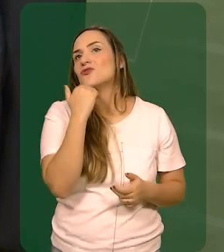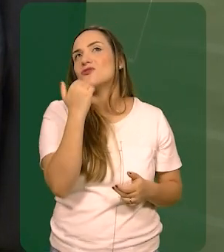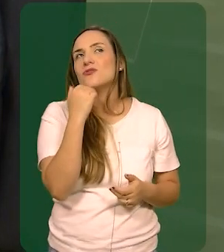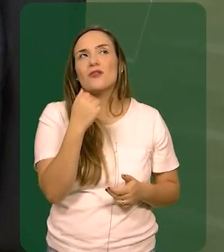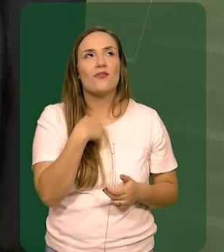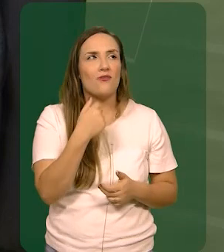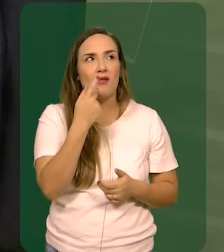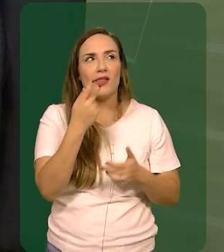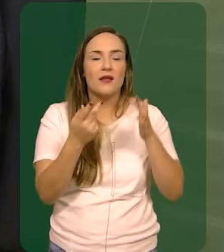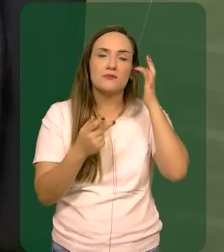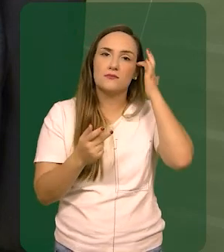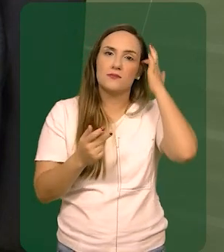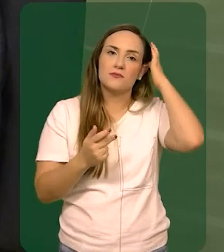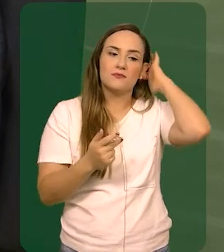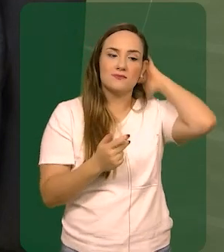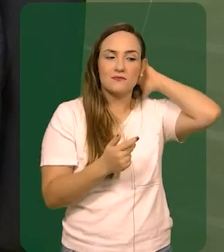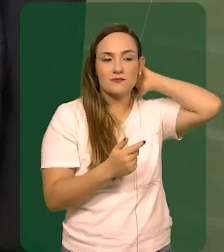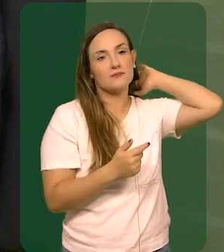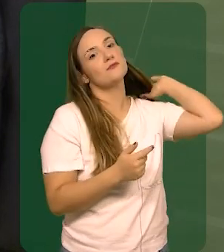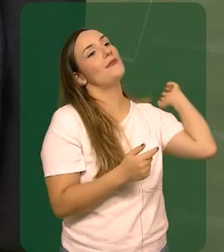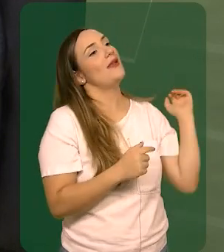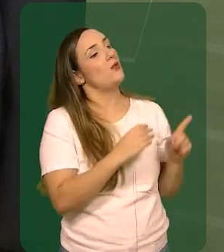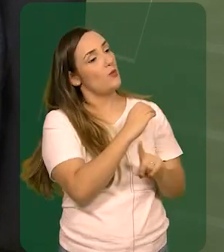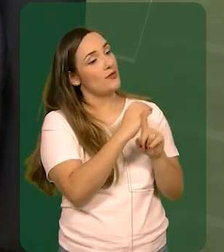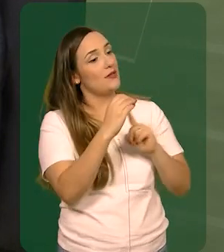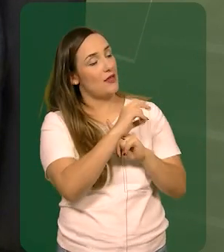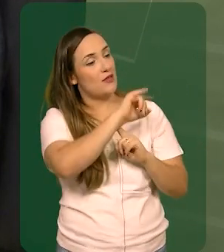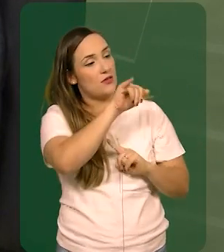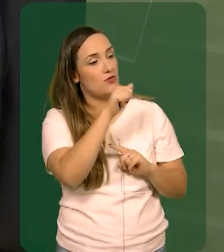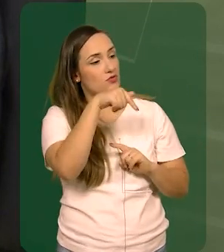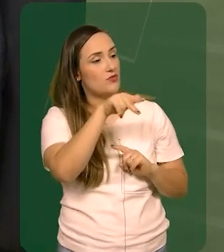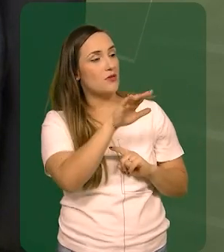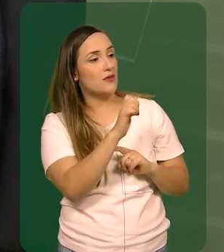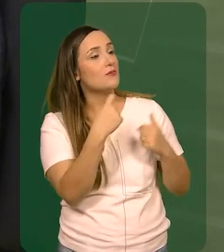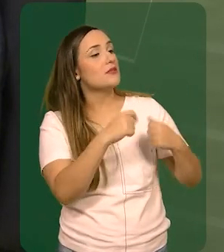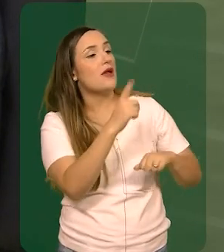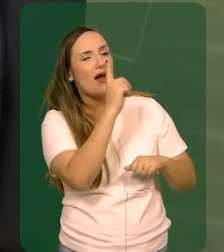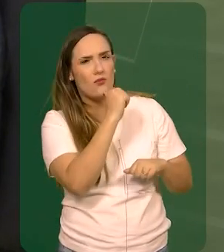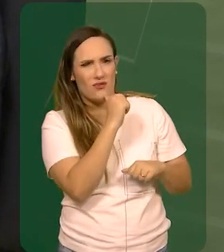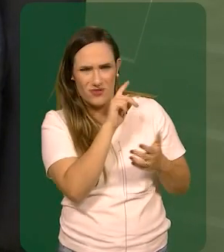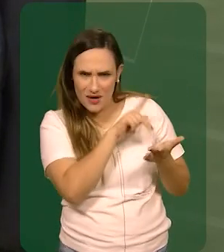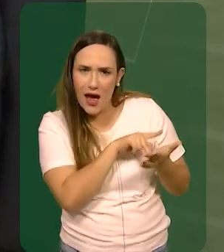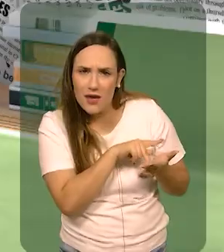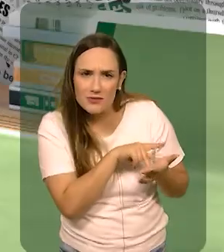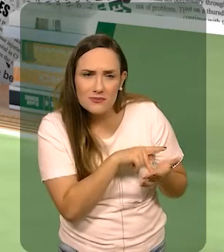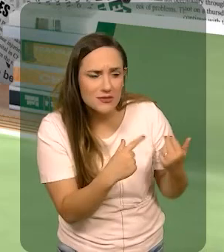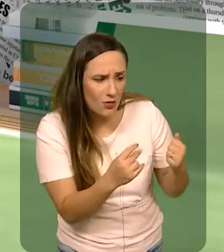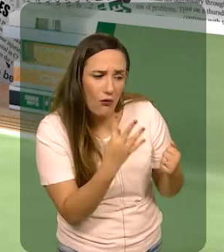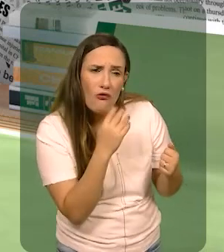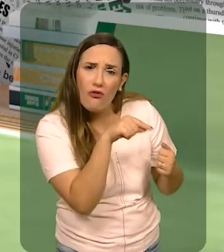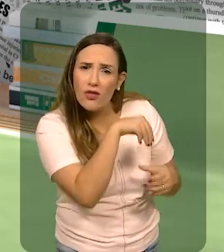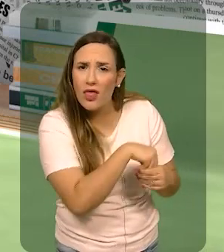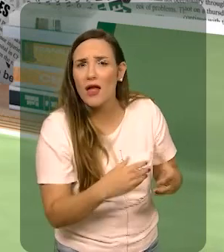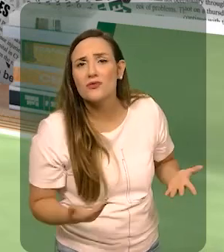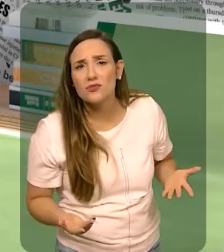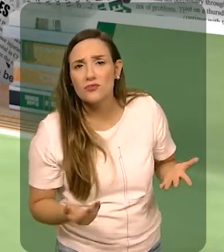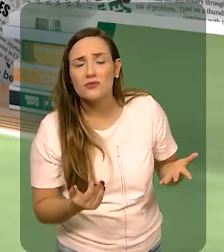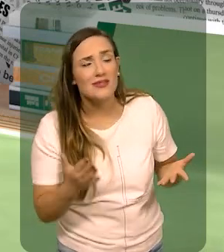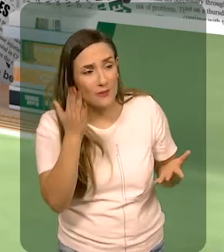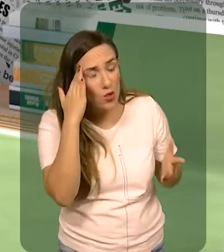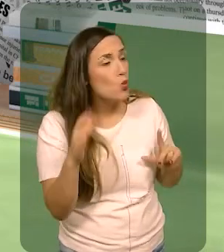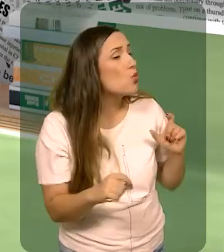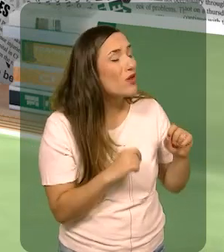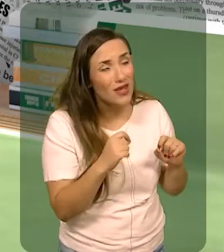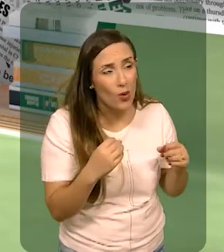falar assim, eu acho que a comunidade da Jaque precisa de algo. Eu não conheço a sua realidade.